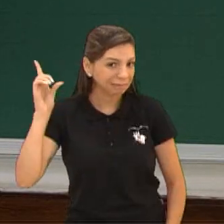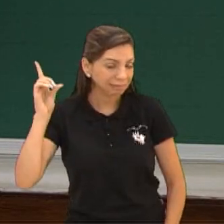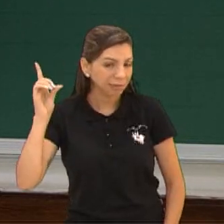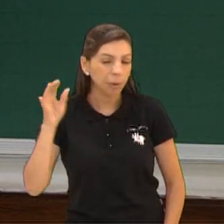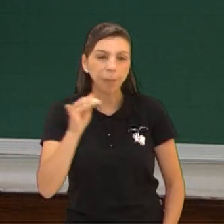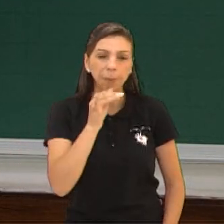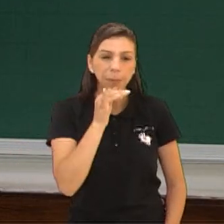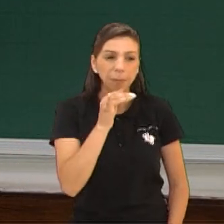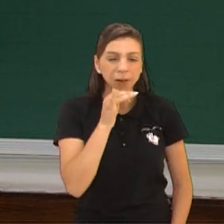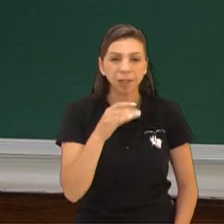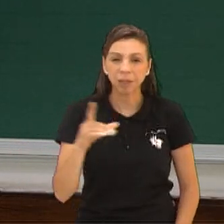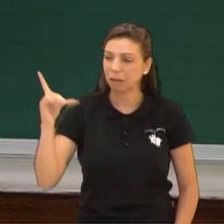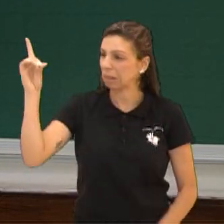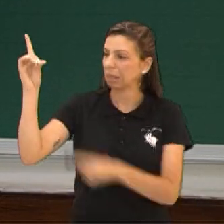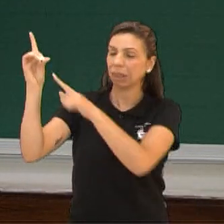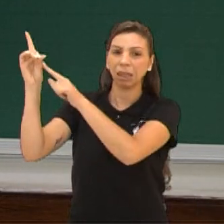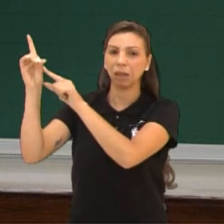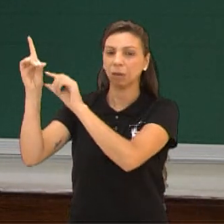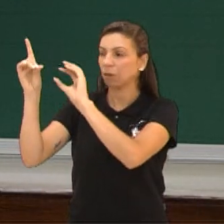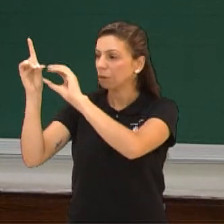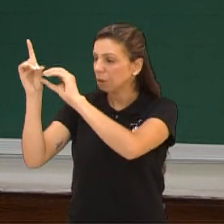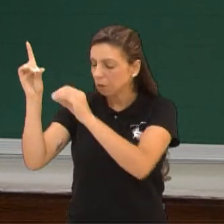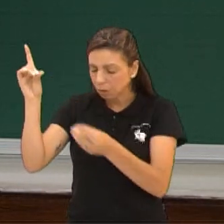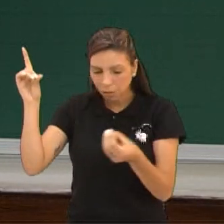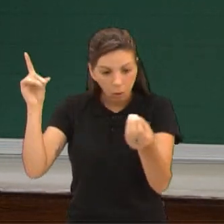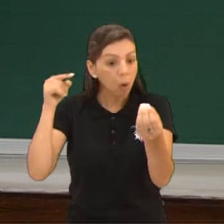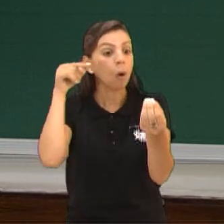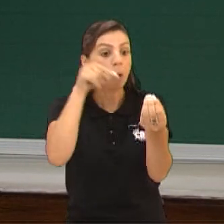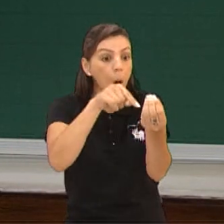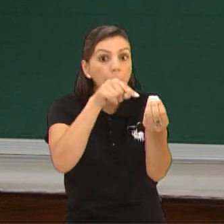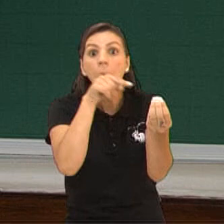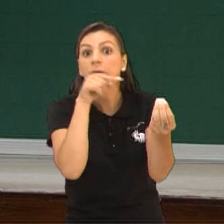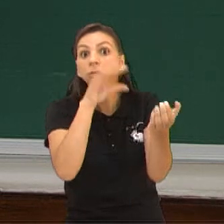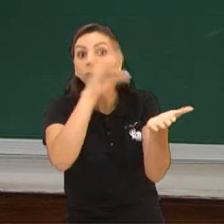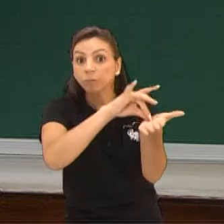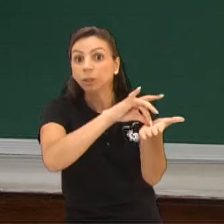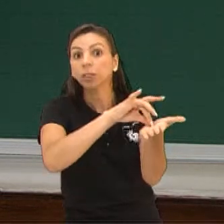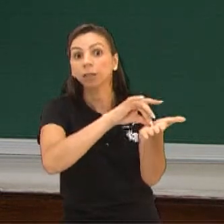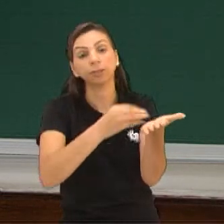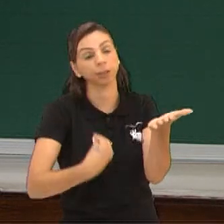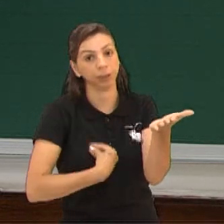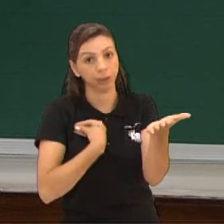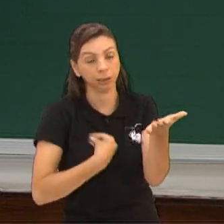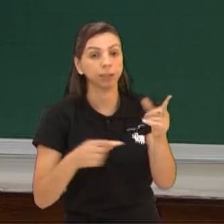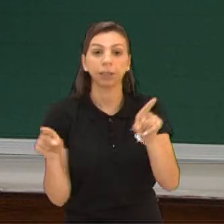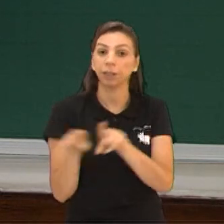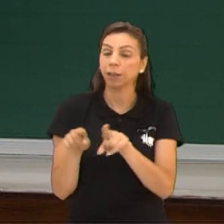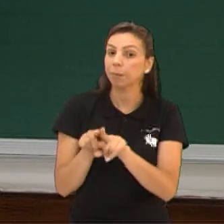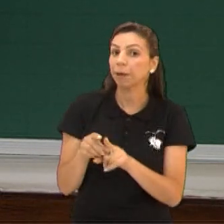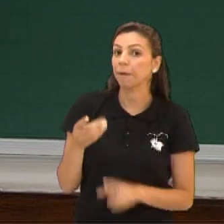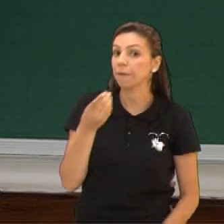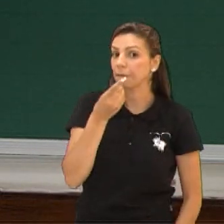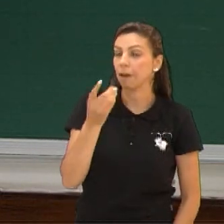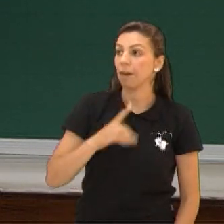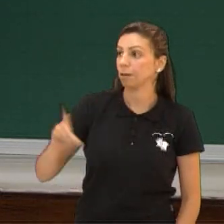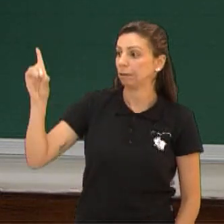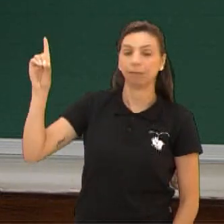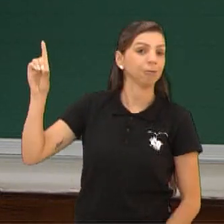Pegar um pedacinho de Deus e dizer que ele existe? Mas será que é possível também dizer que ele não existe e provar que ele não